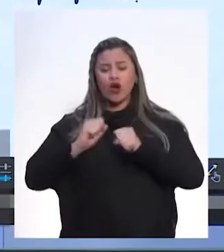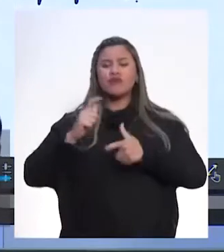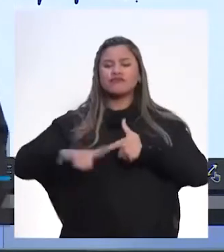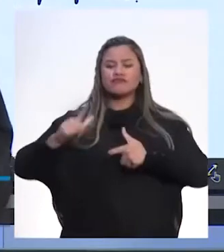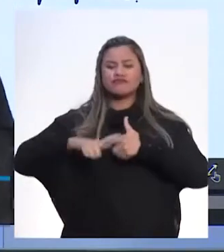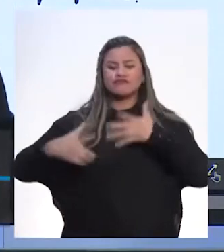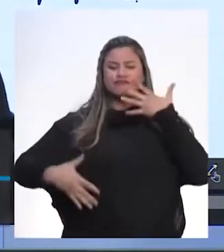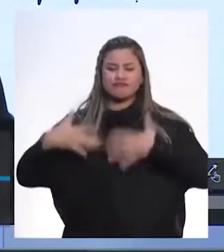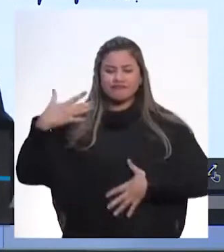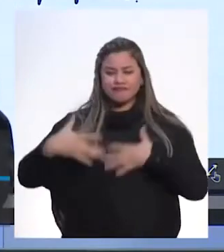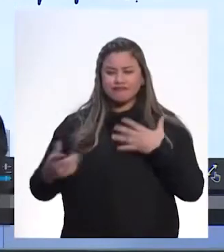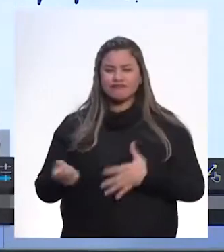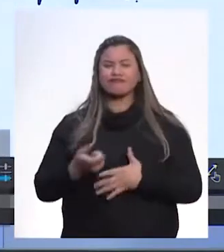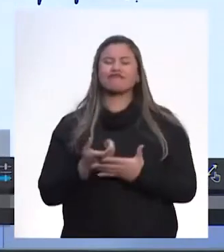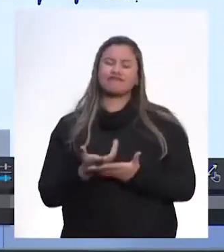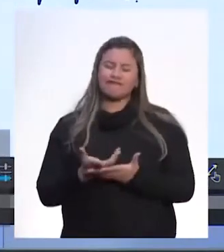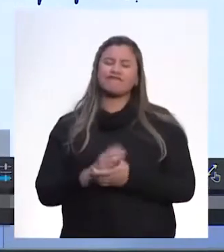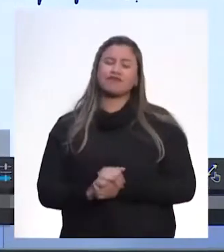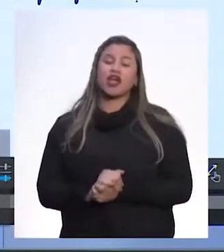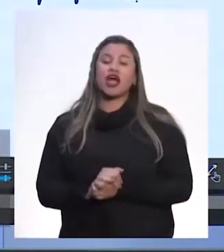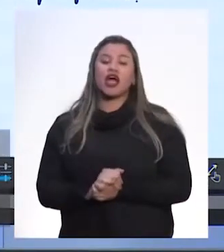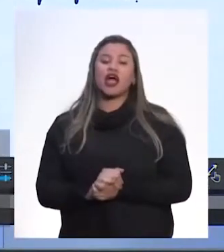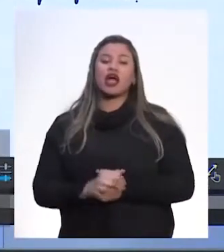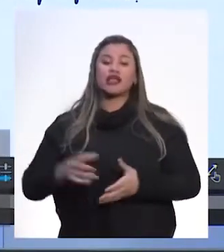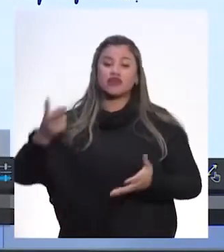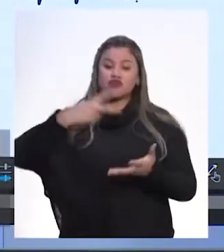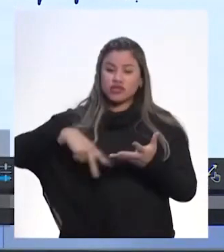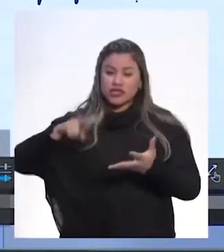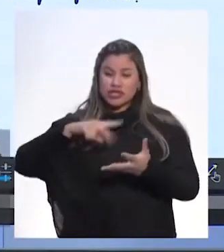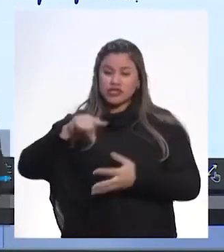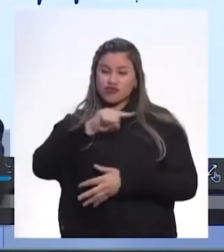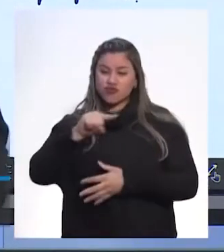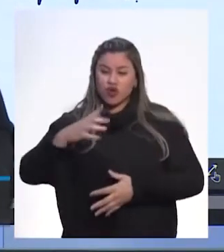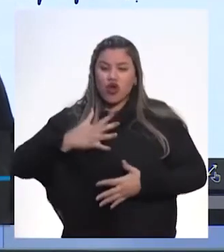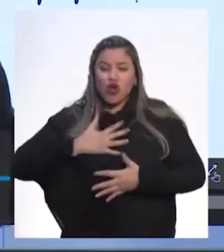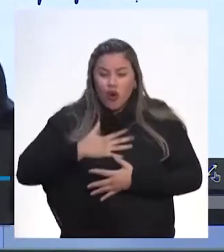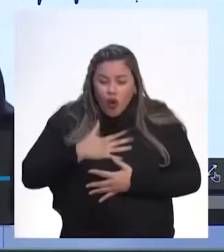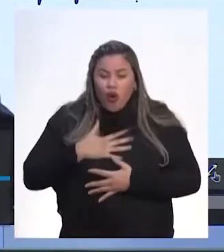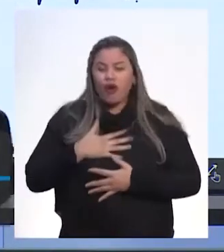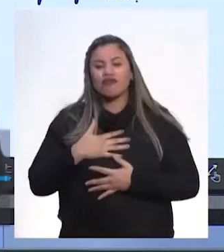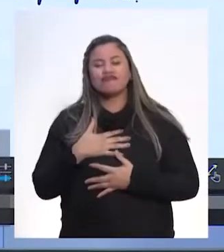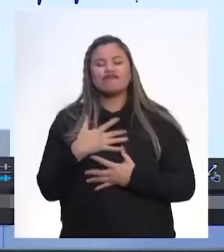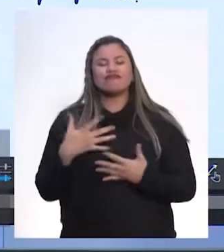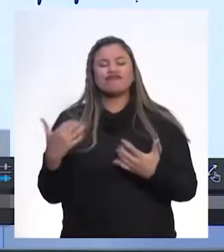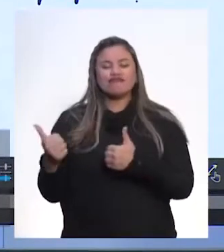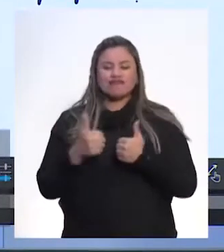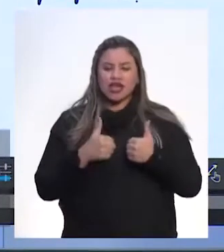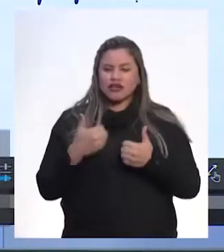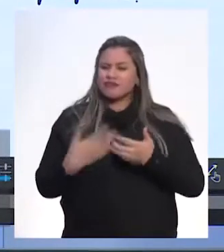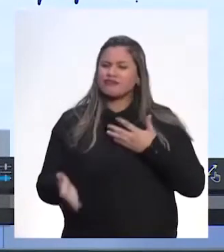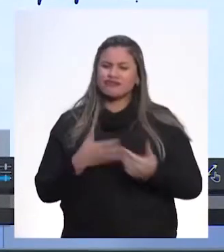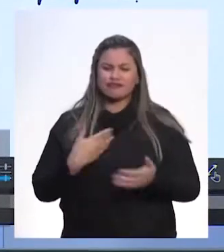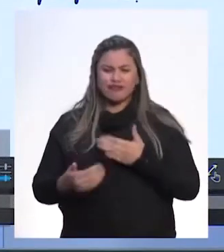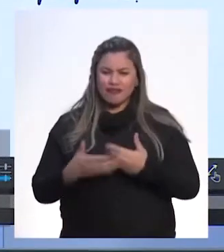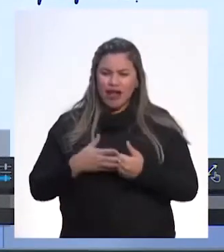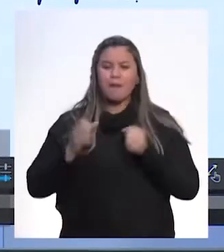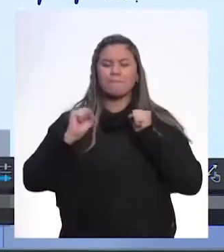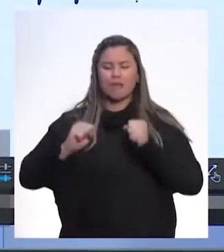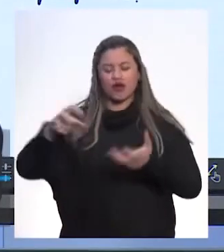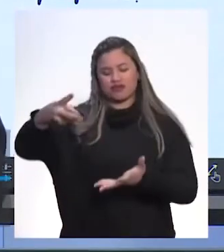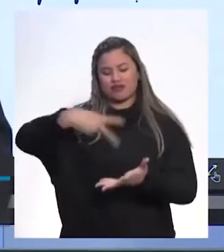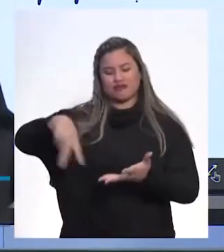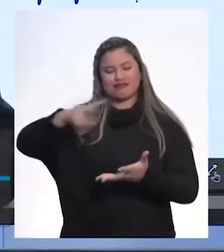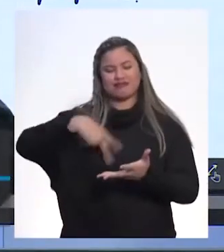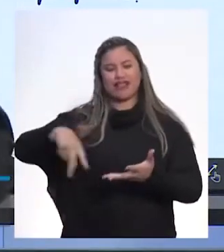Então, sempre o dançar, né, desde que seja uma coisa que você goste, que você esteja à vontade, não importa qual estilo seja, sempre é muito bom, tanto para a